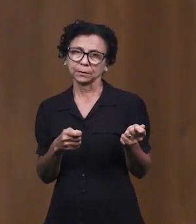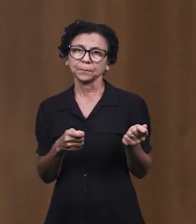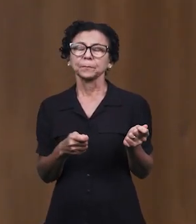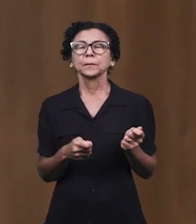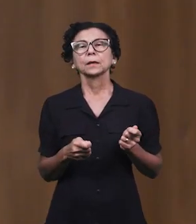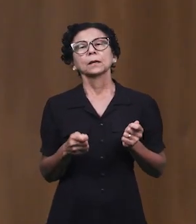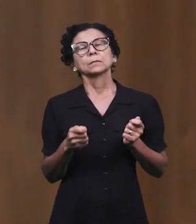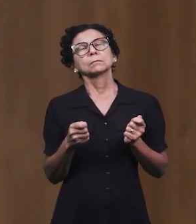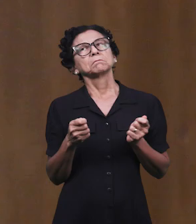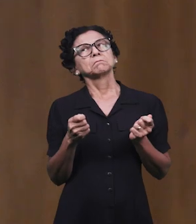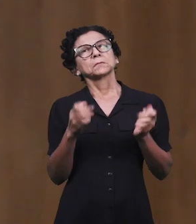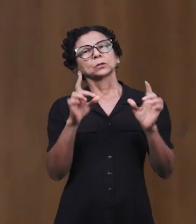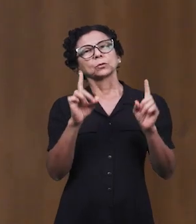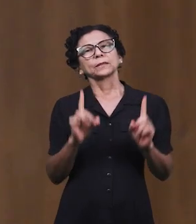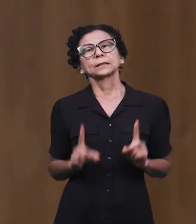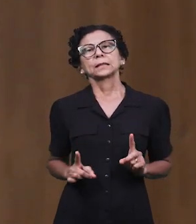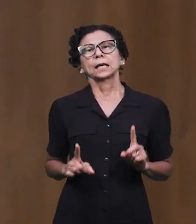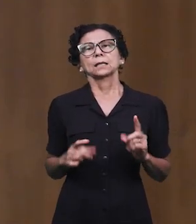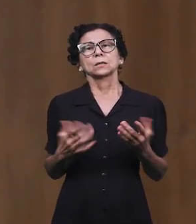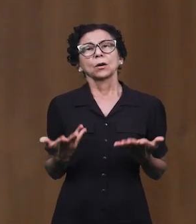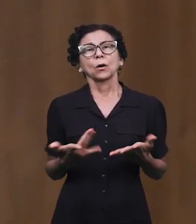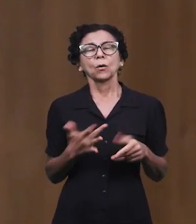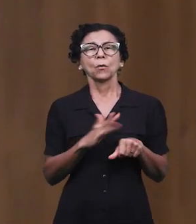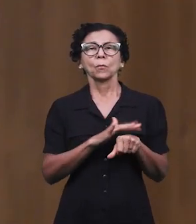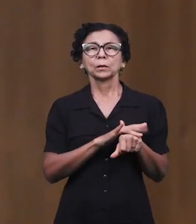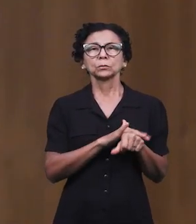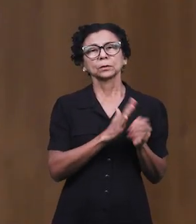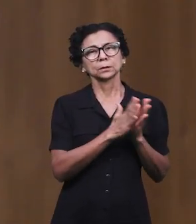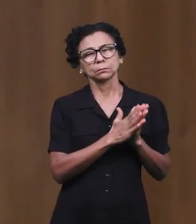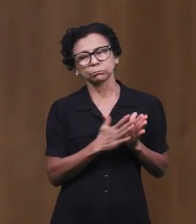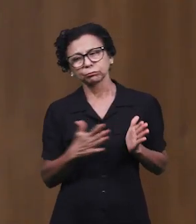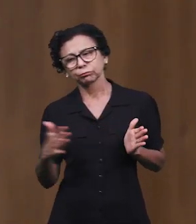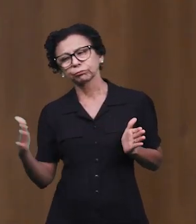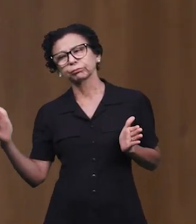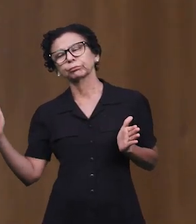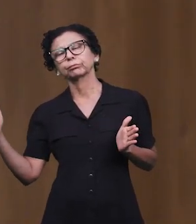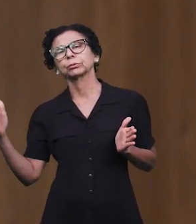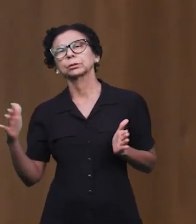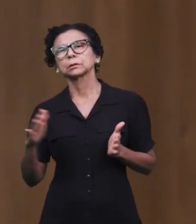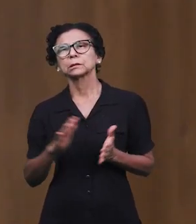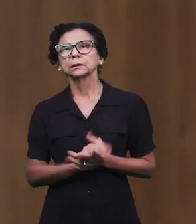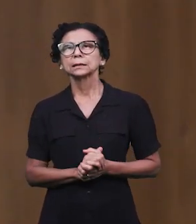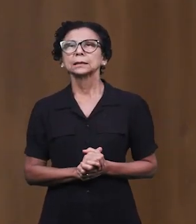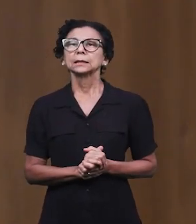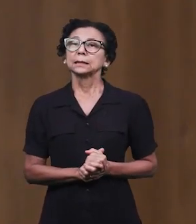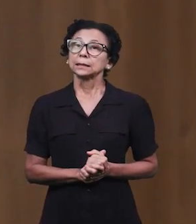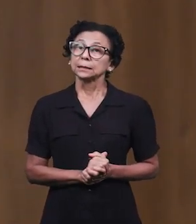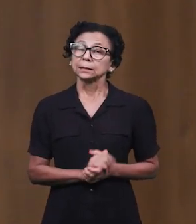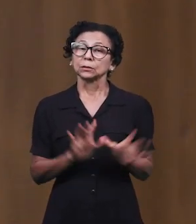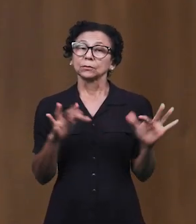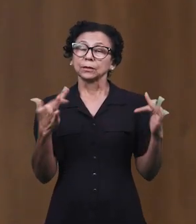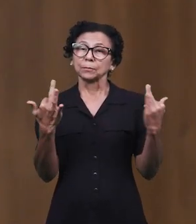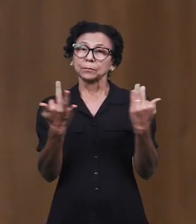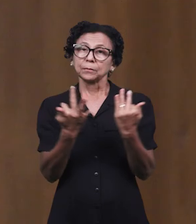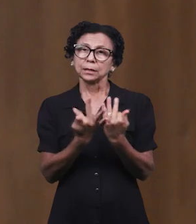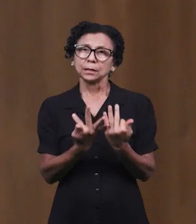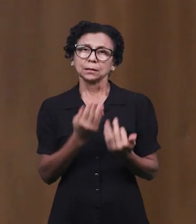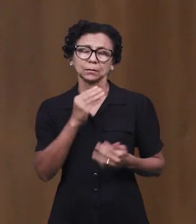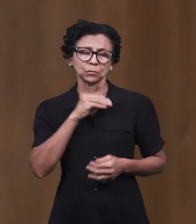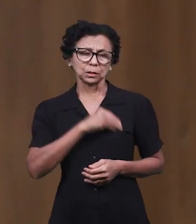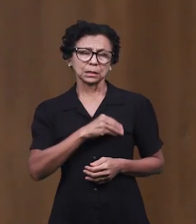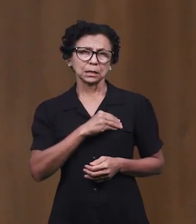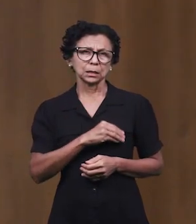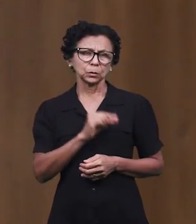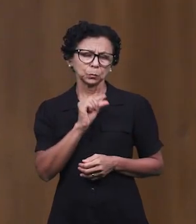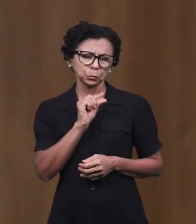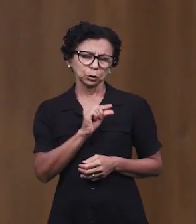a doença, né, de longo prazo, essa pessoa tem que fazer parte de uma família de baixa renda. Se essa pessoa, então